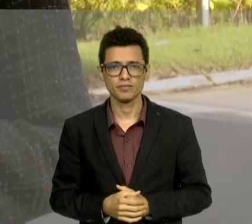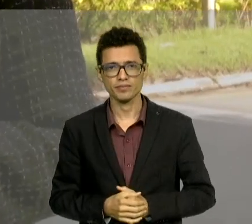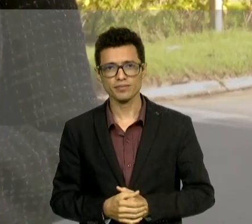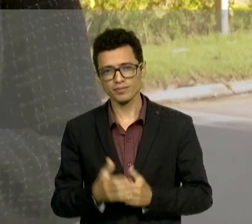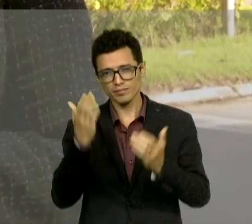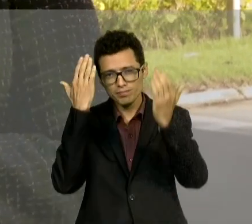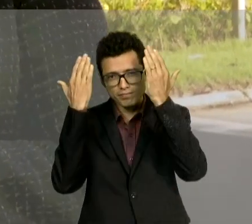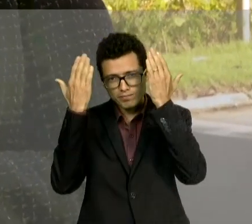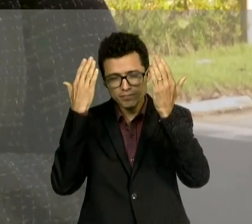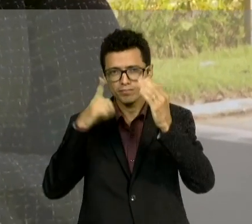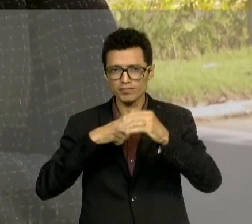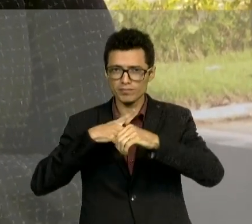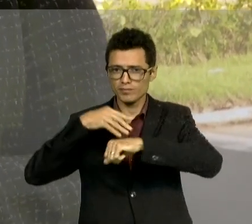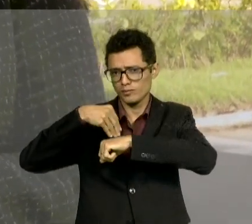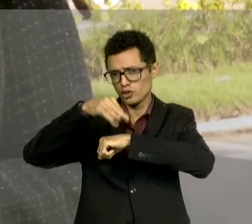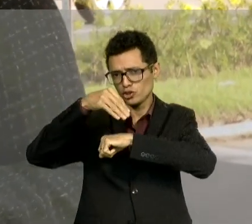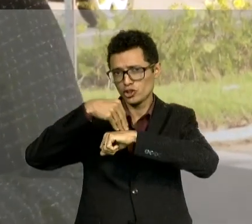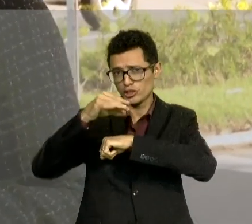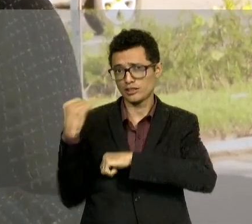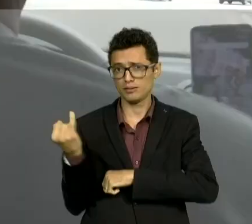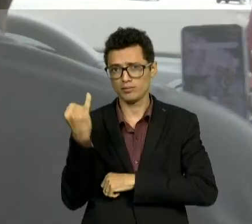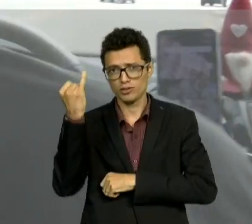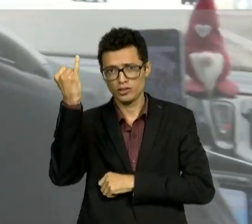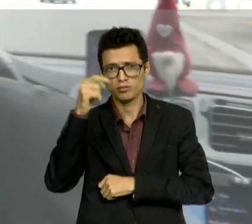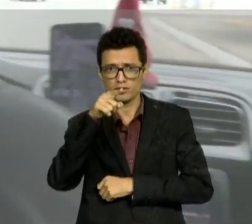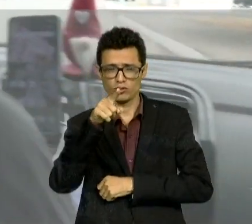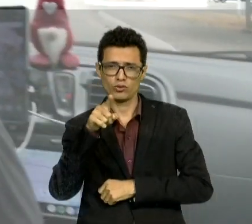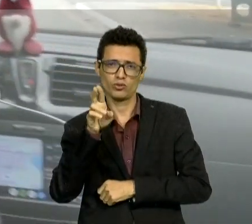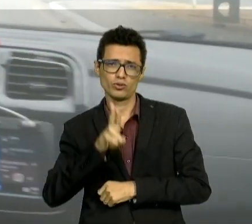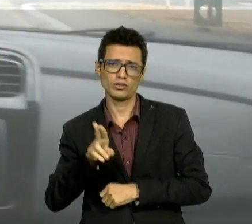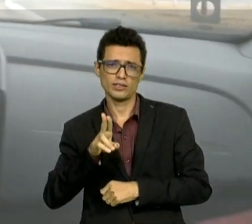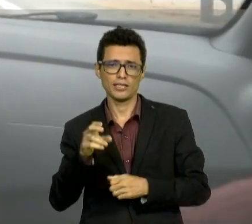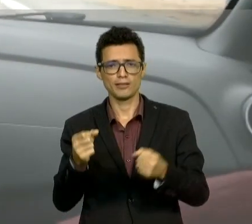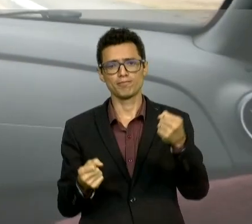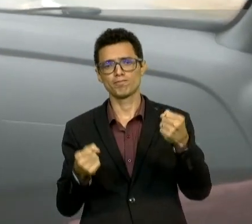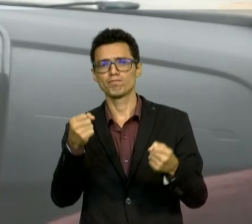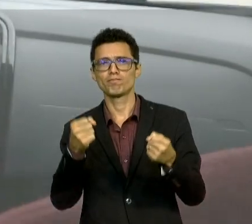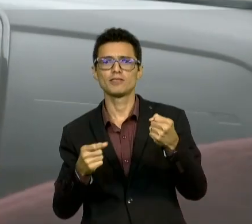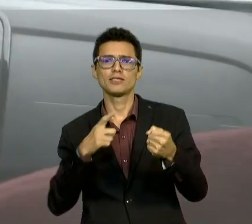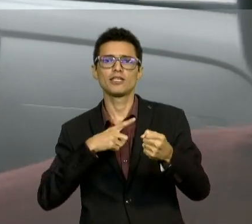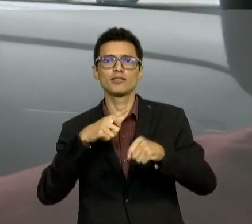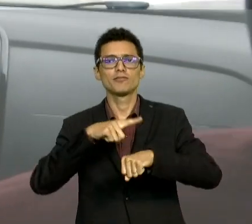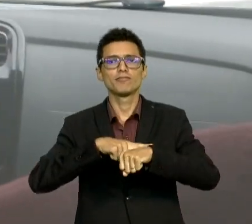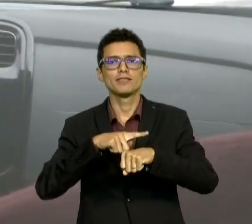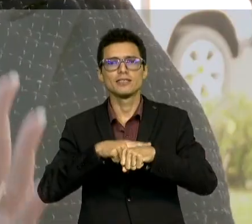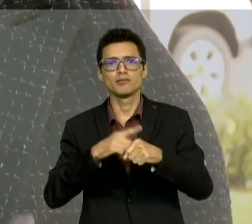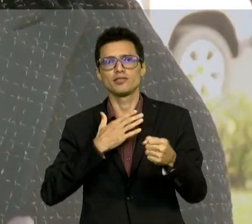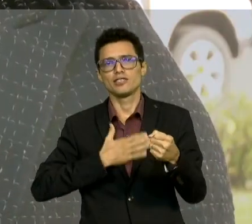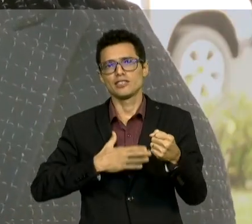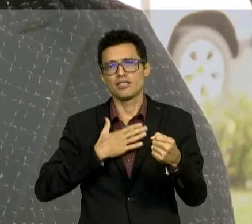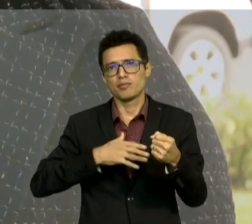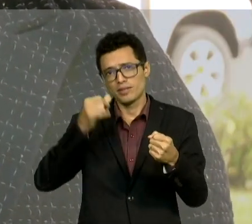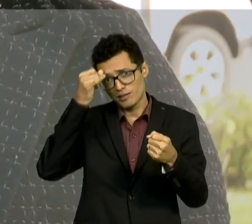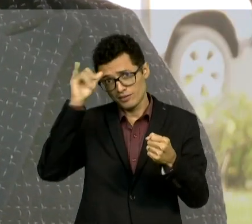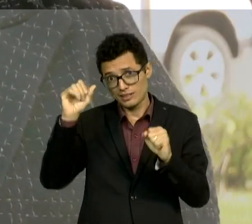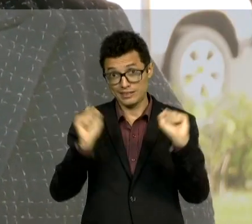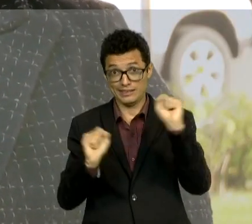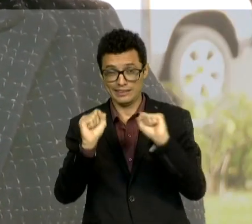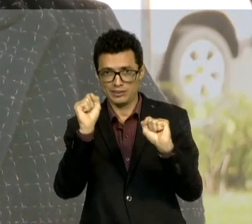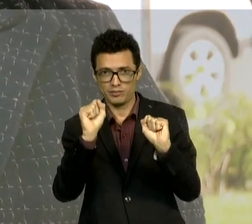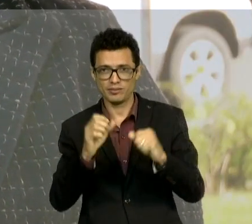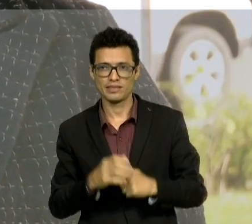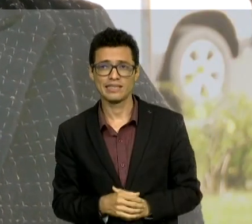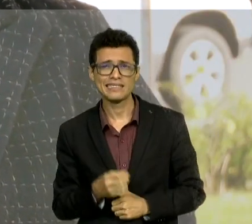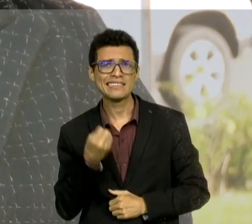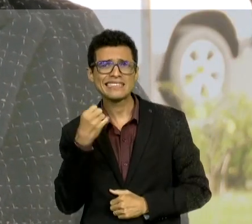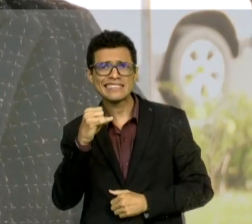você utilizar o tempo no trânsito de forma produtiva, mas relaxante, e evitar o estresse. Vai ter um trânsito ruim?